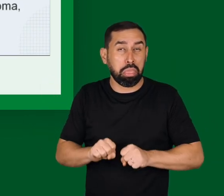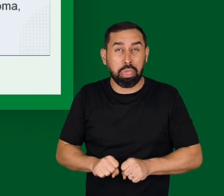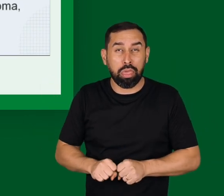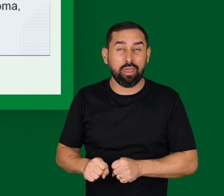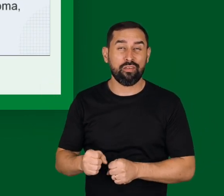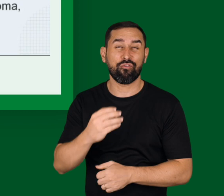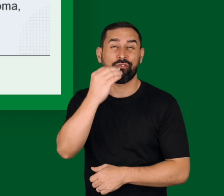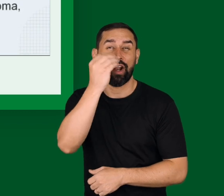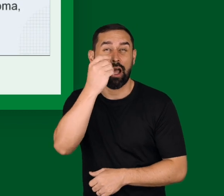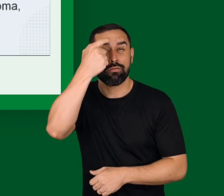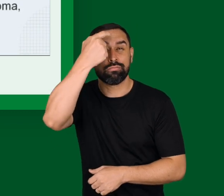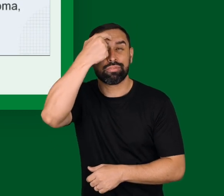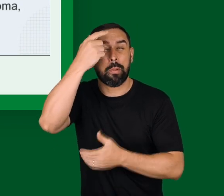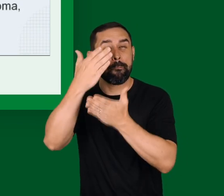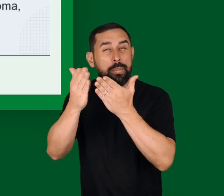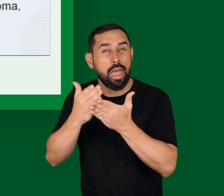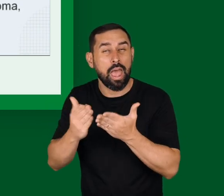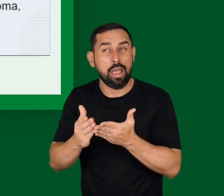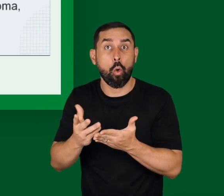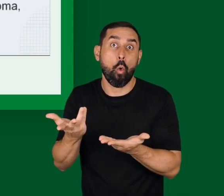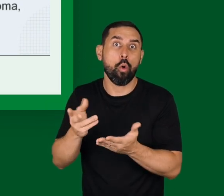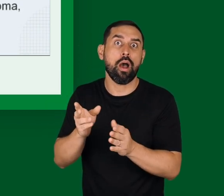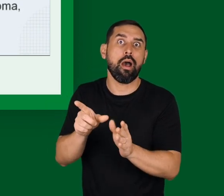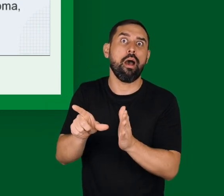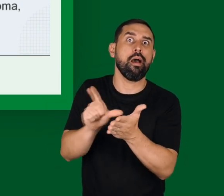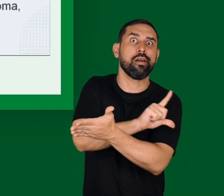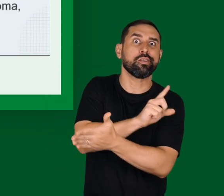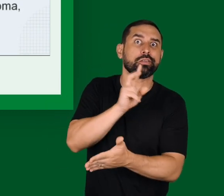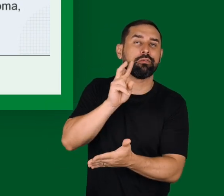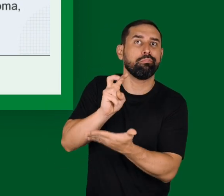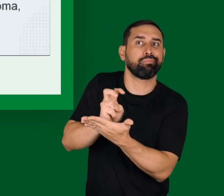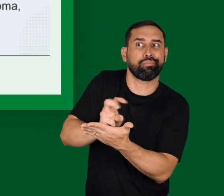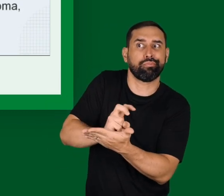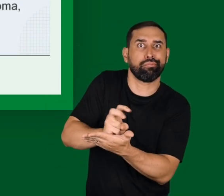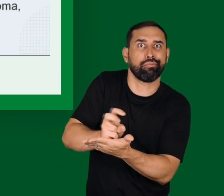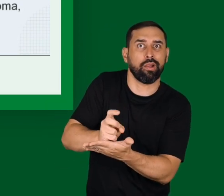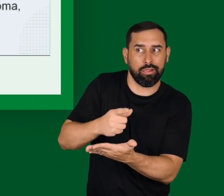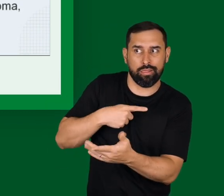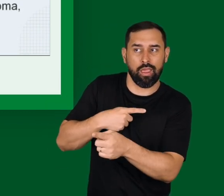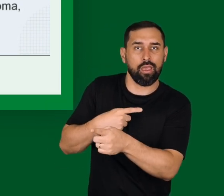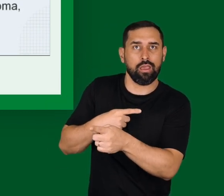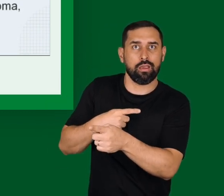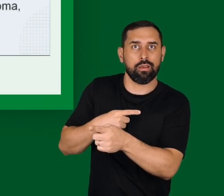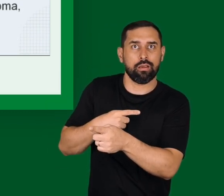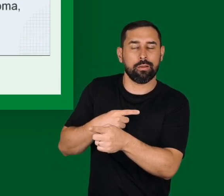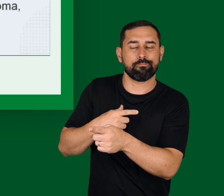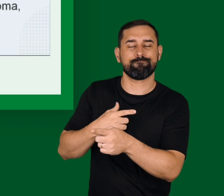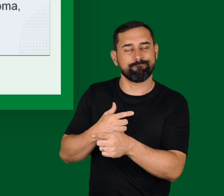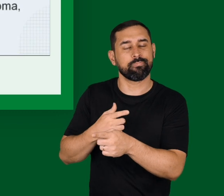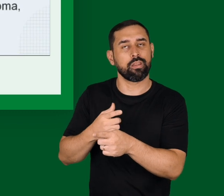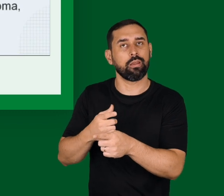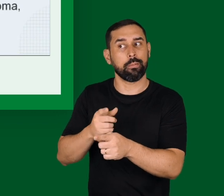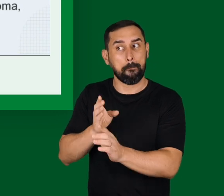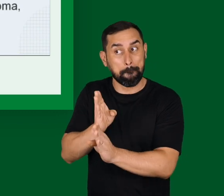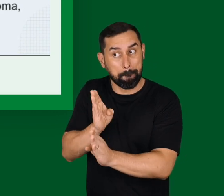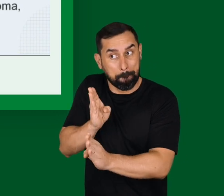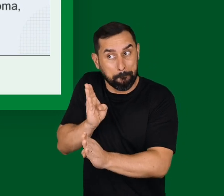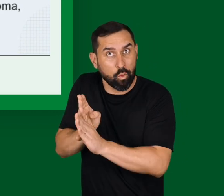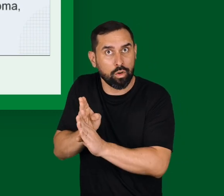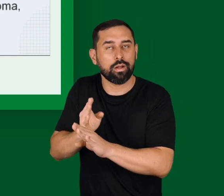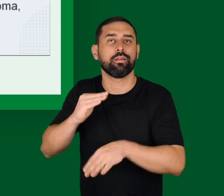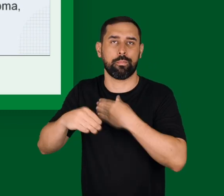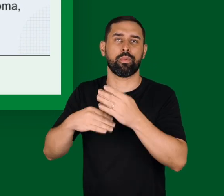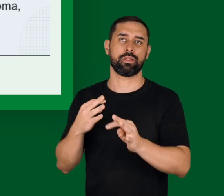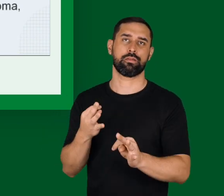estado geral, com fraqueza, perda da consciência, história de convulsão, ou uma criança que já é admitida, a gente